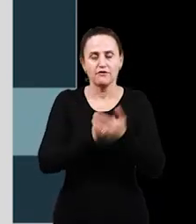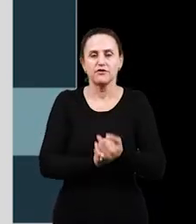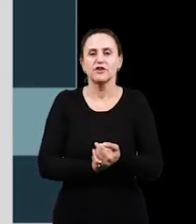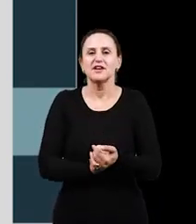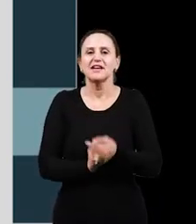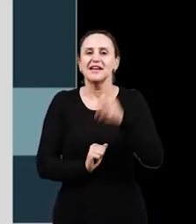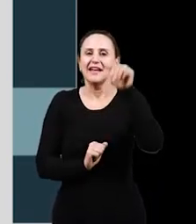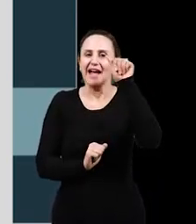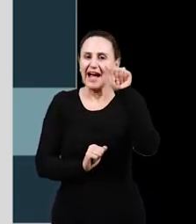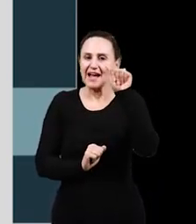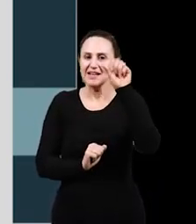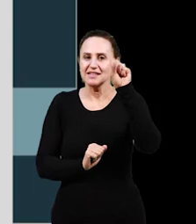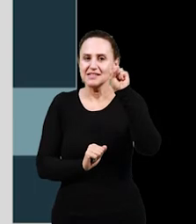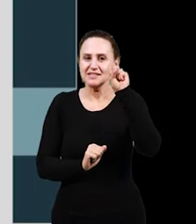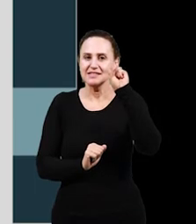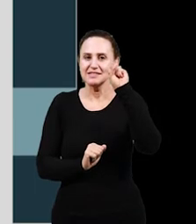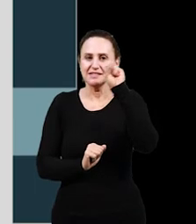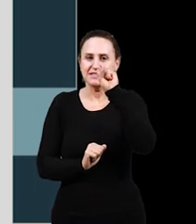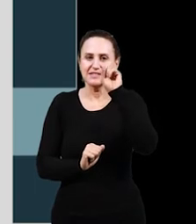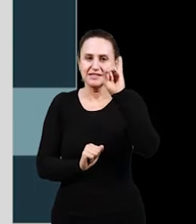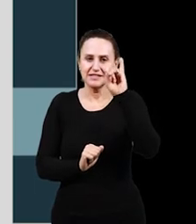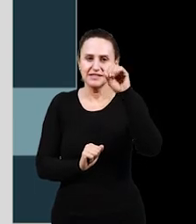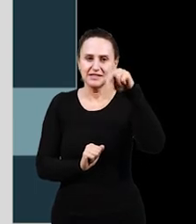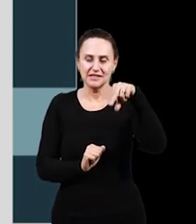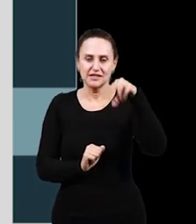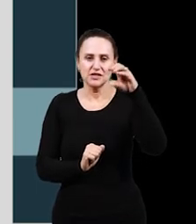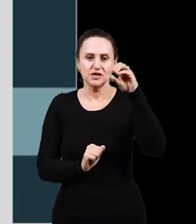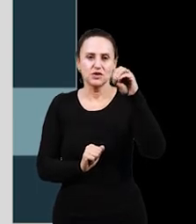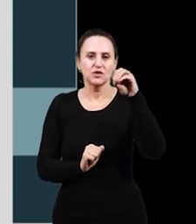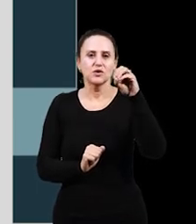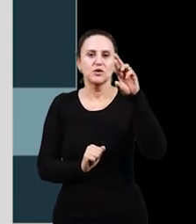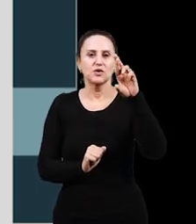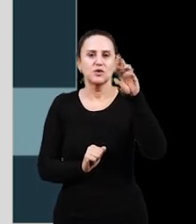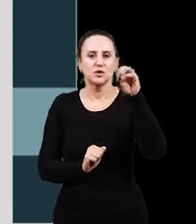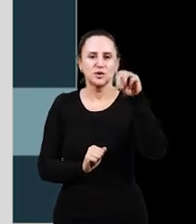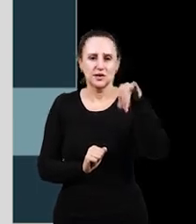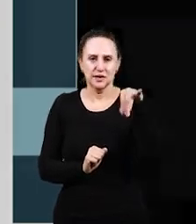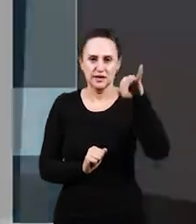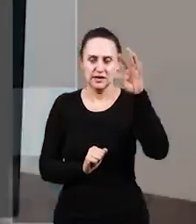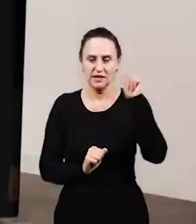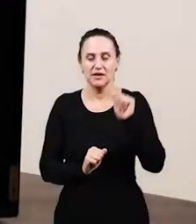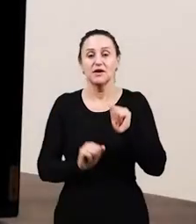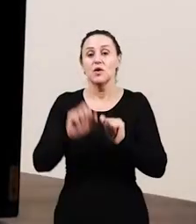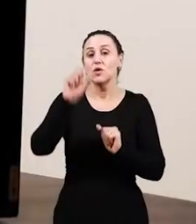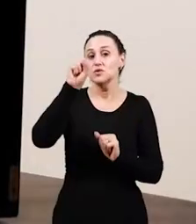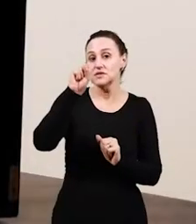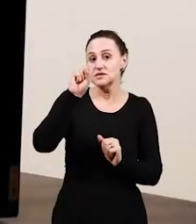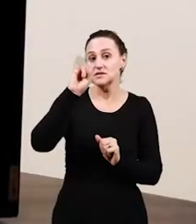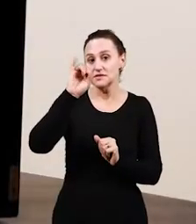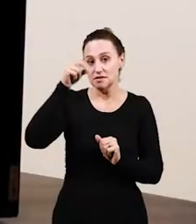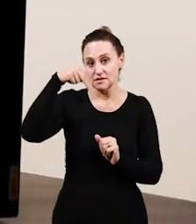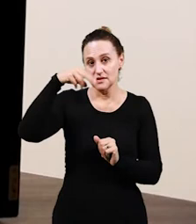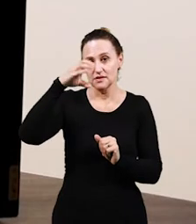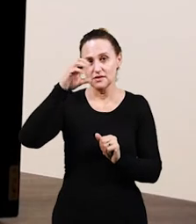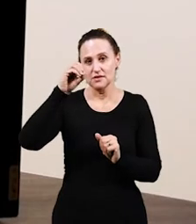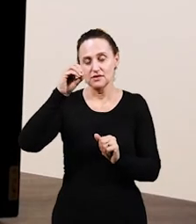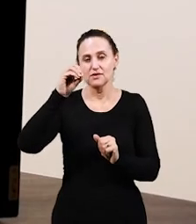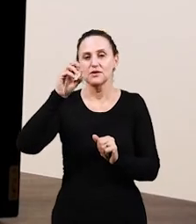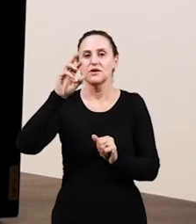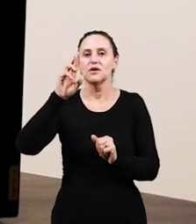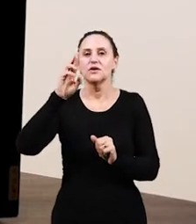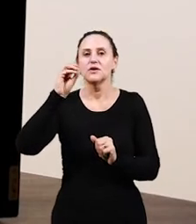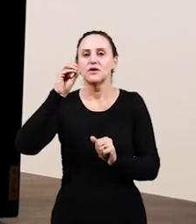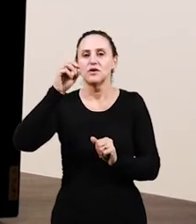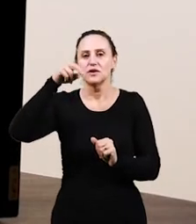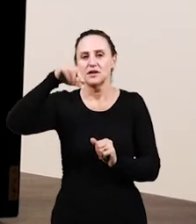ou a sincronia ou a diacronia né Na época dele aliás os os ir começa fazendo a histórica